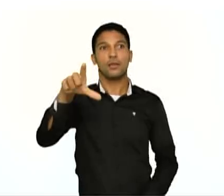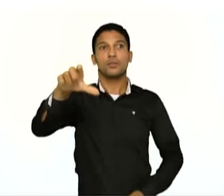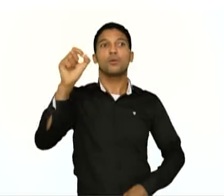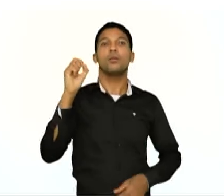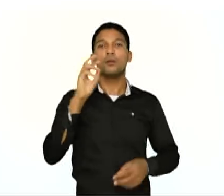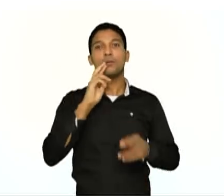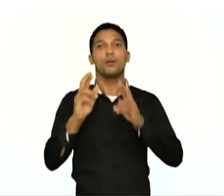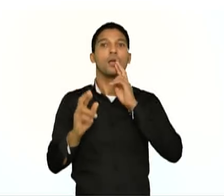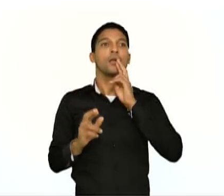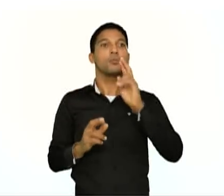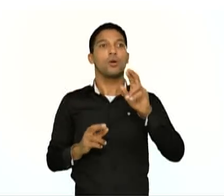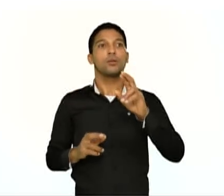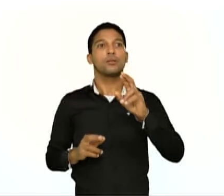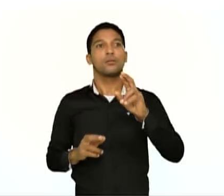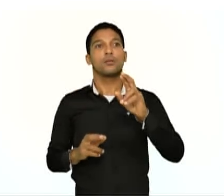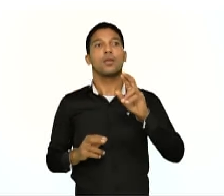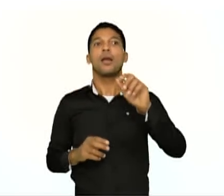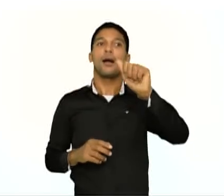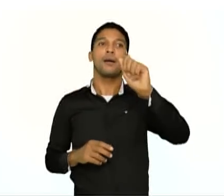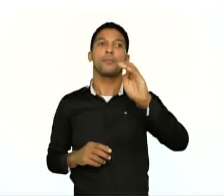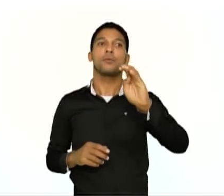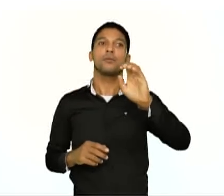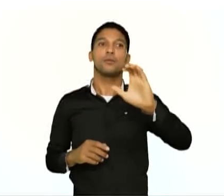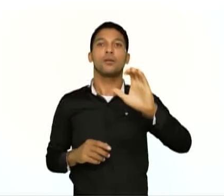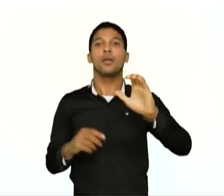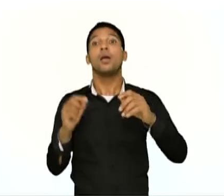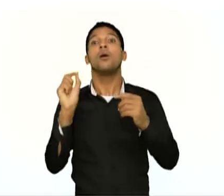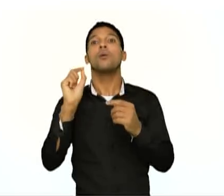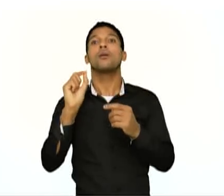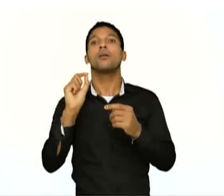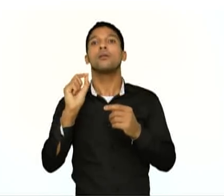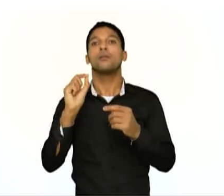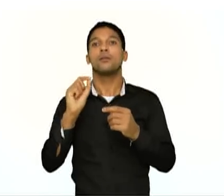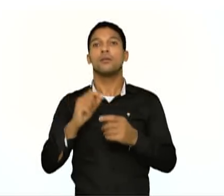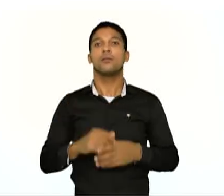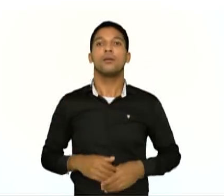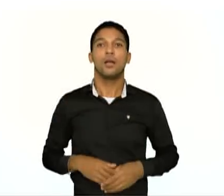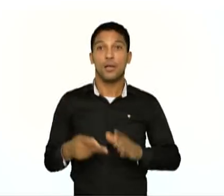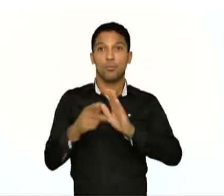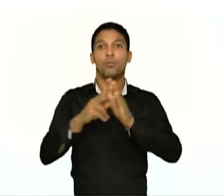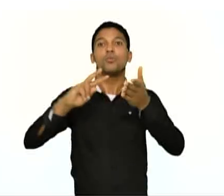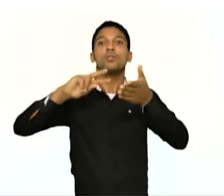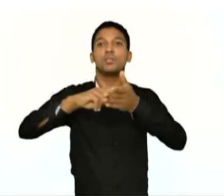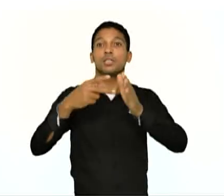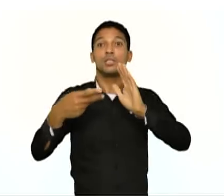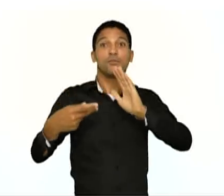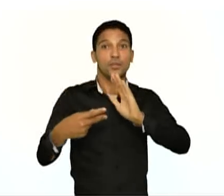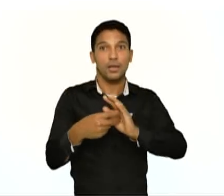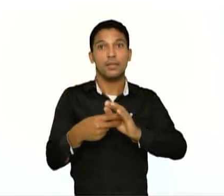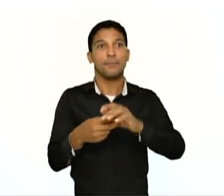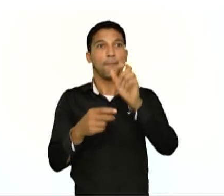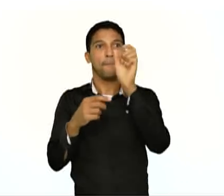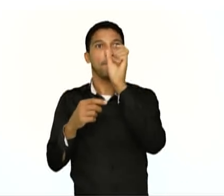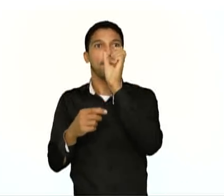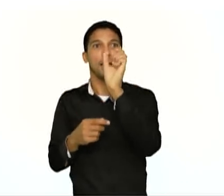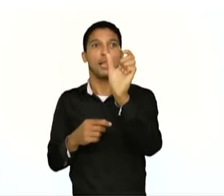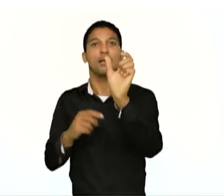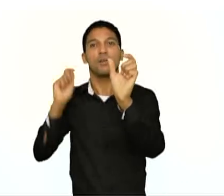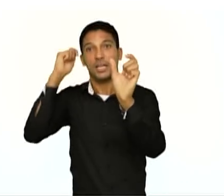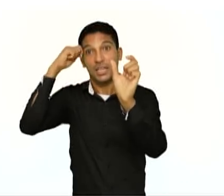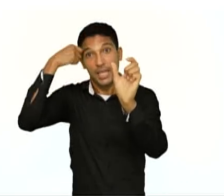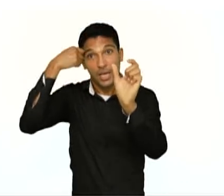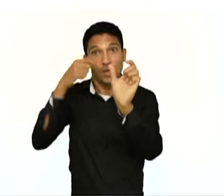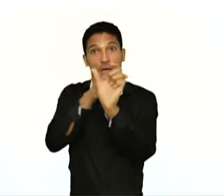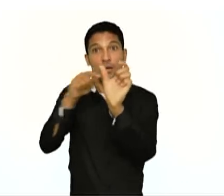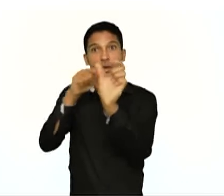das alternativas, né? Fazendo uma inferência com relação ao significado das palavras em destaque. E a gente retorna